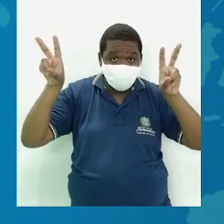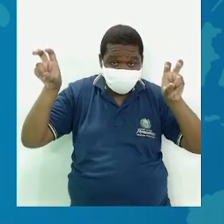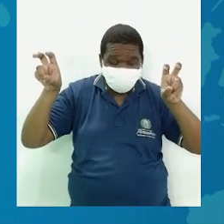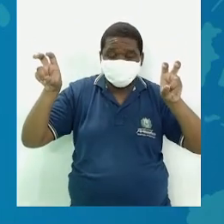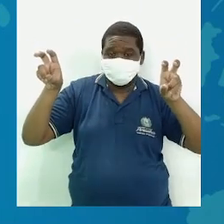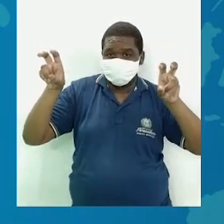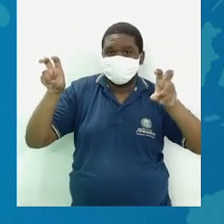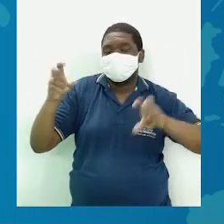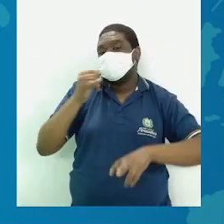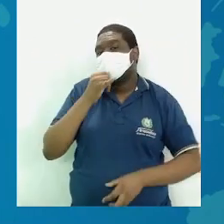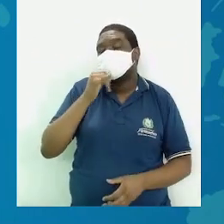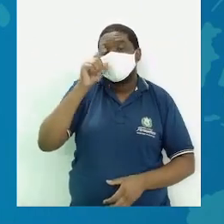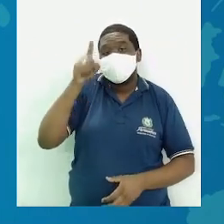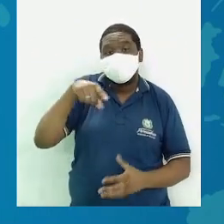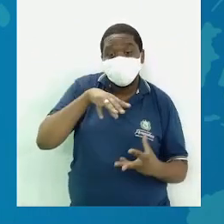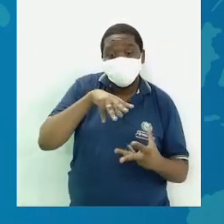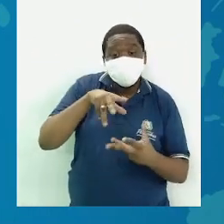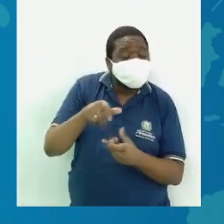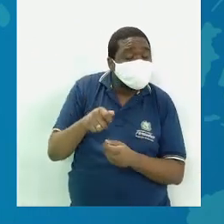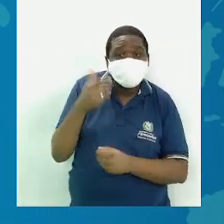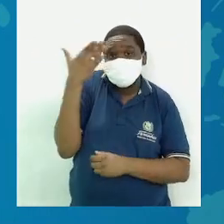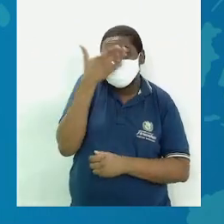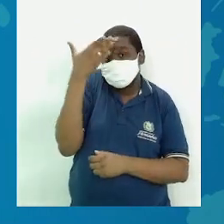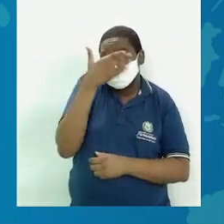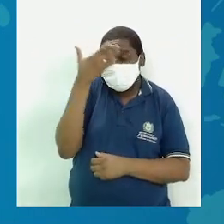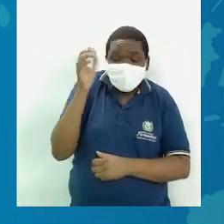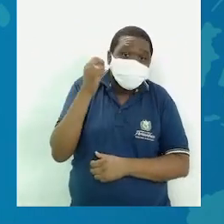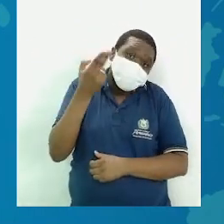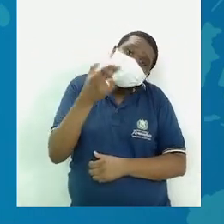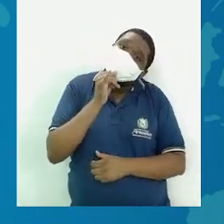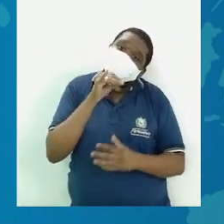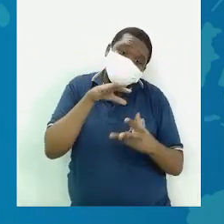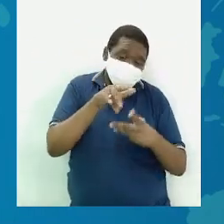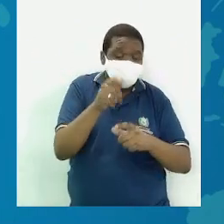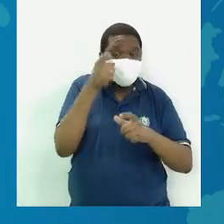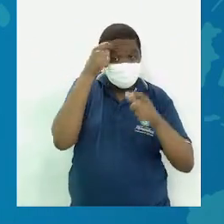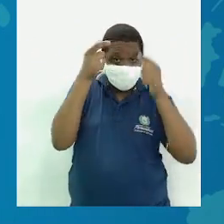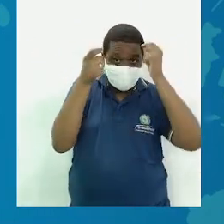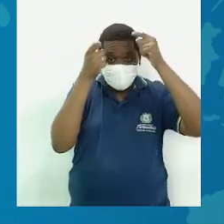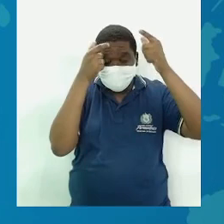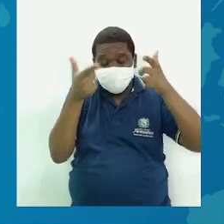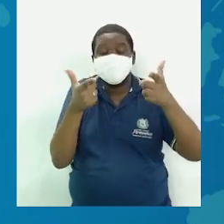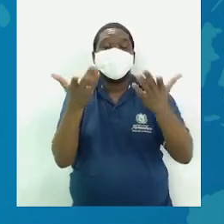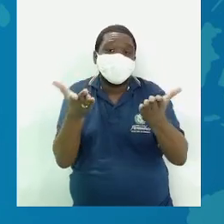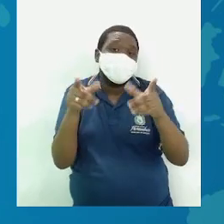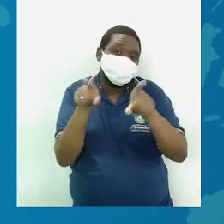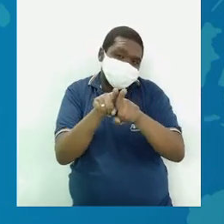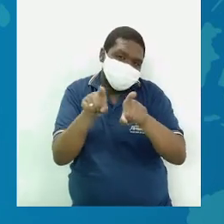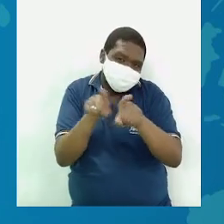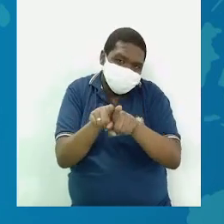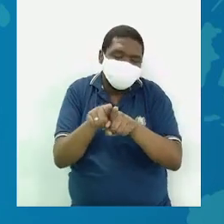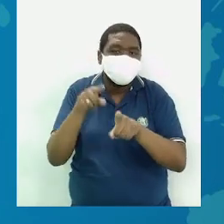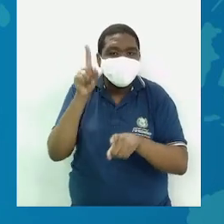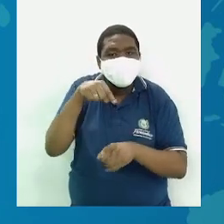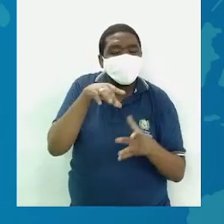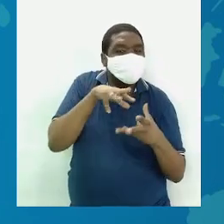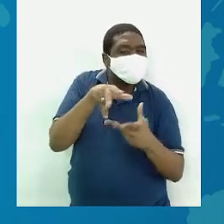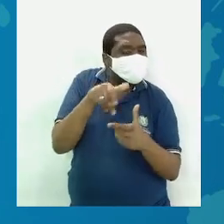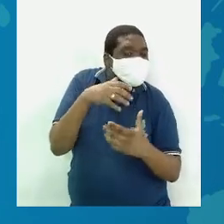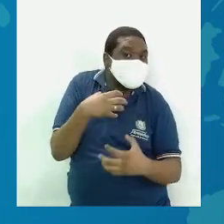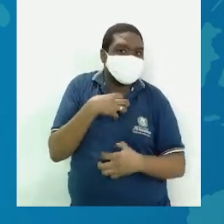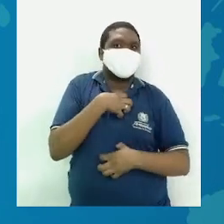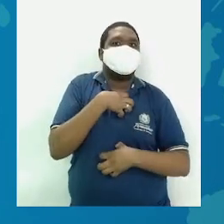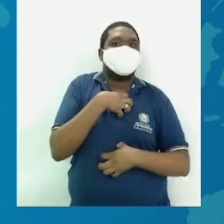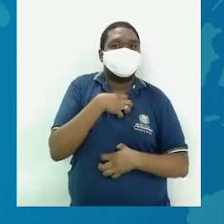do chamado mundo invisível, ou mundo das ideias. E chamado também o mundo sensível, ou